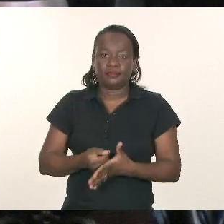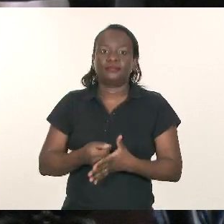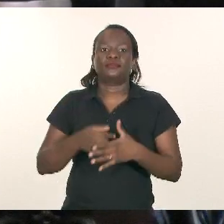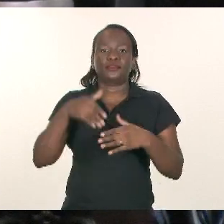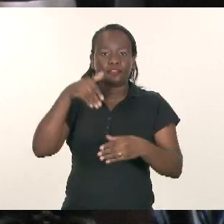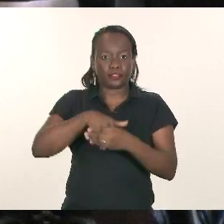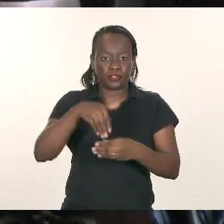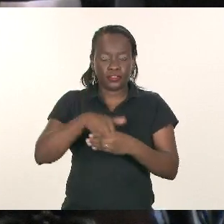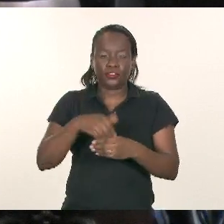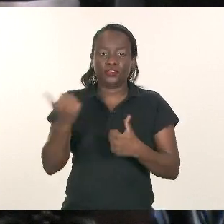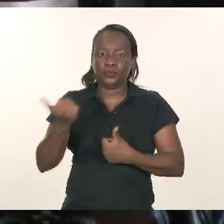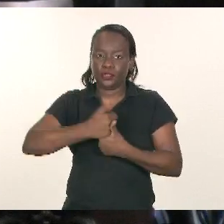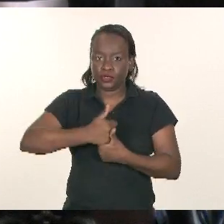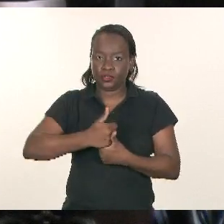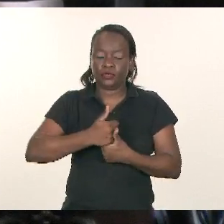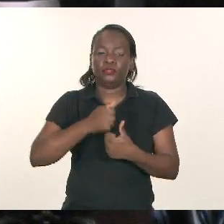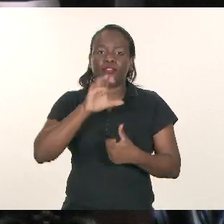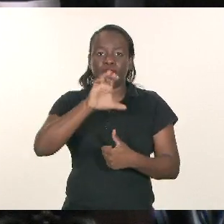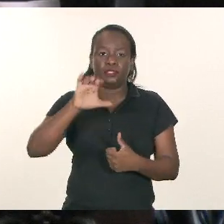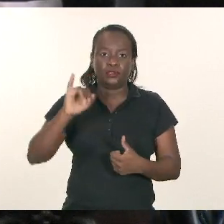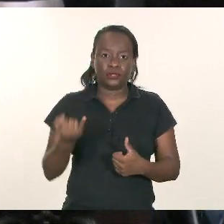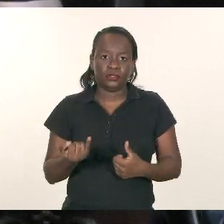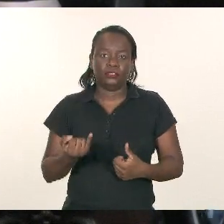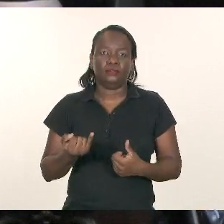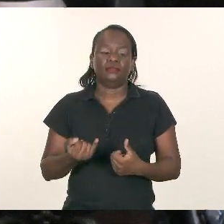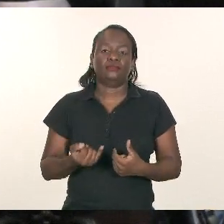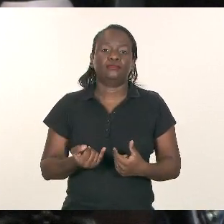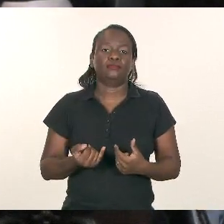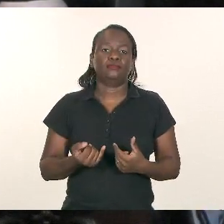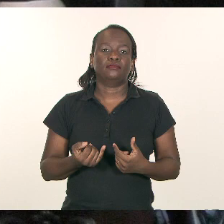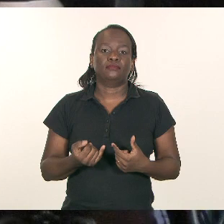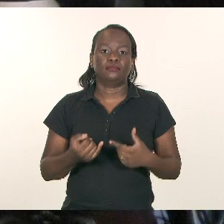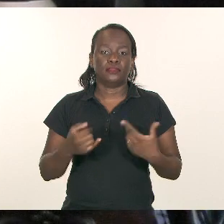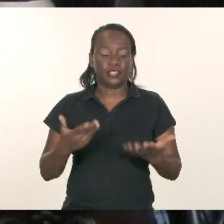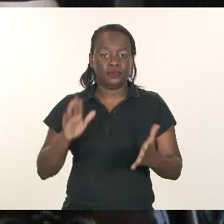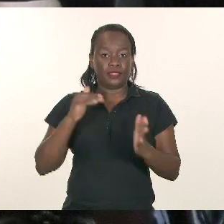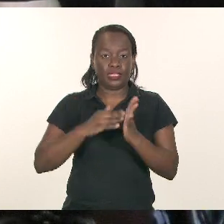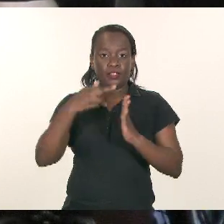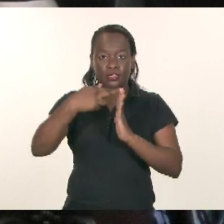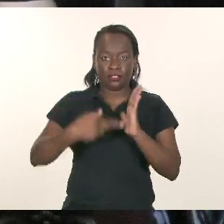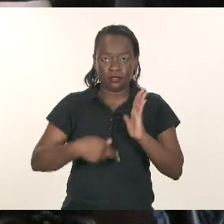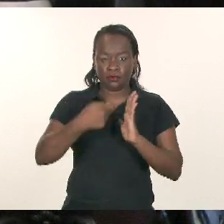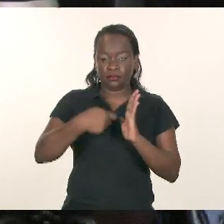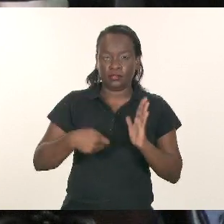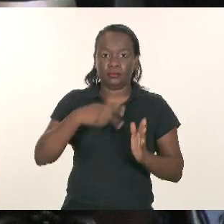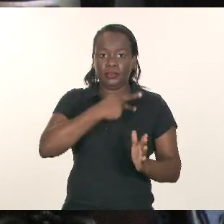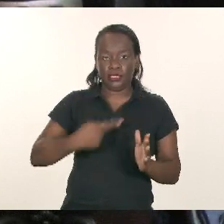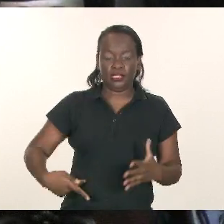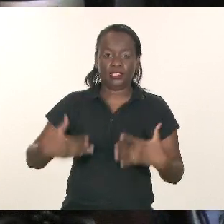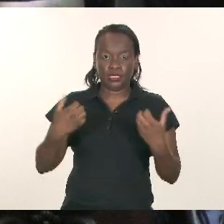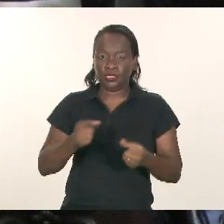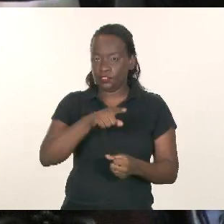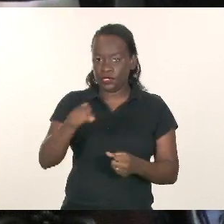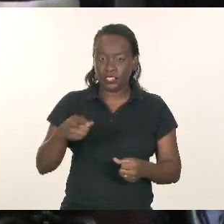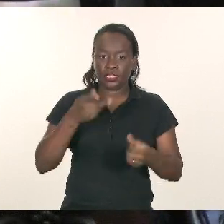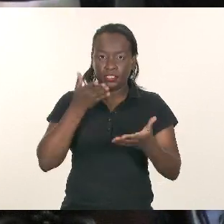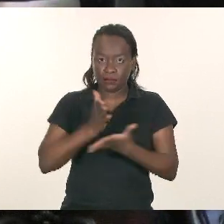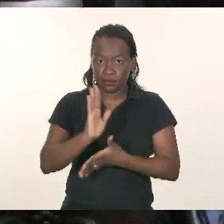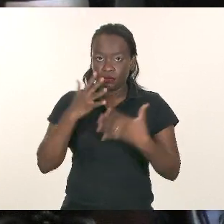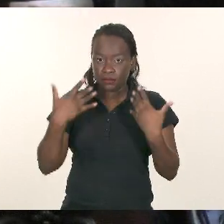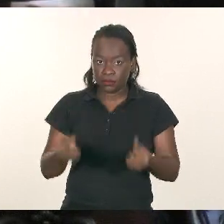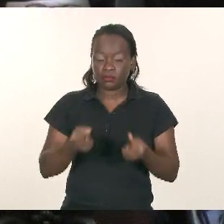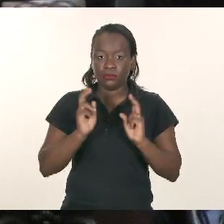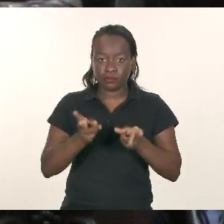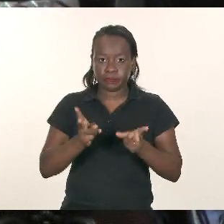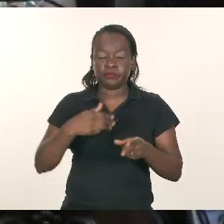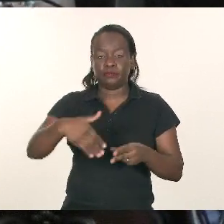em votação o substitutivo da Comissão de Constituição e Justiça, conforme a final de redação que a presidência defere. Senhores que aprovam permaneçam como estão